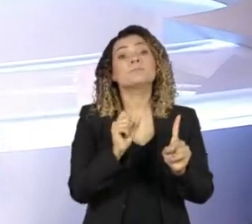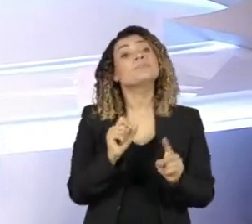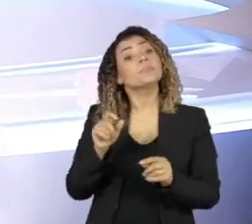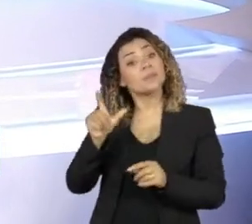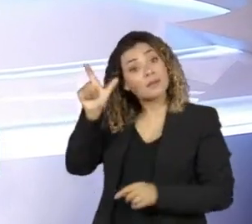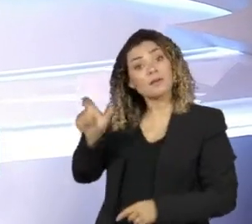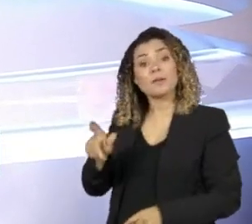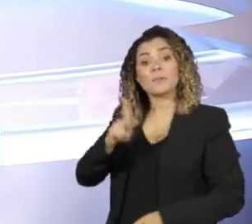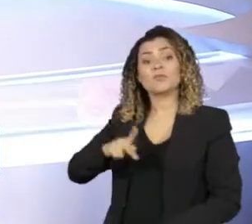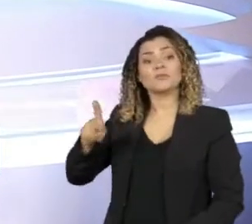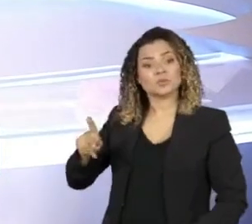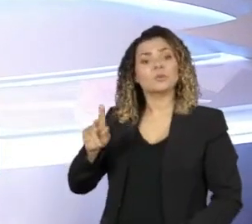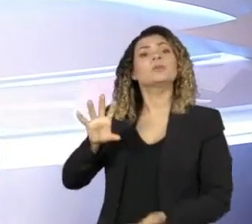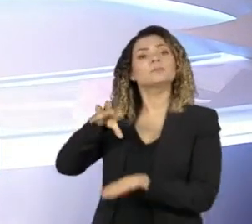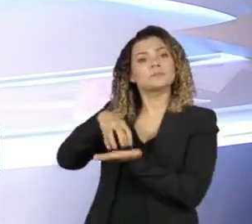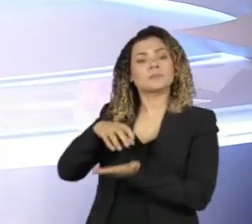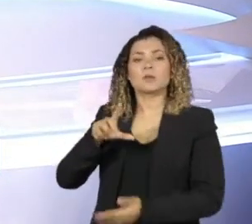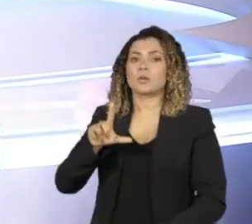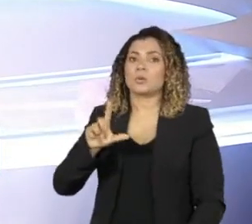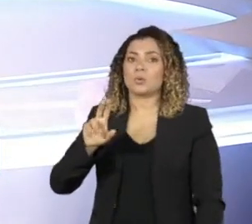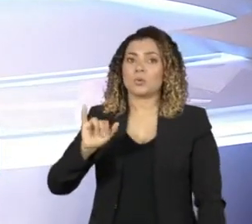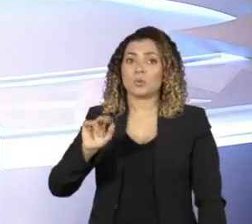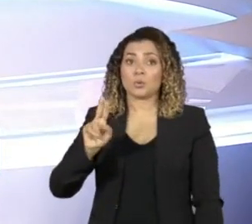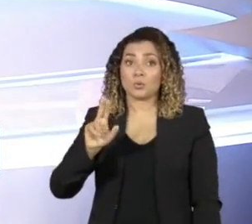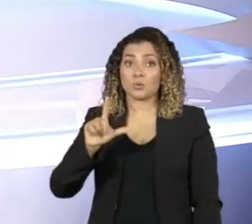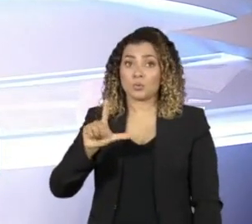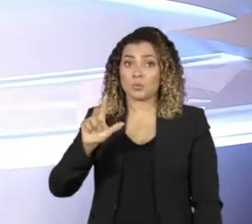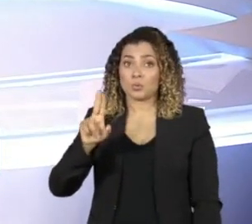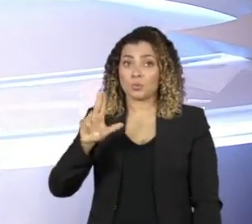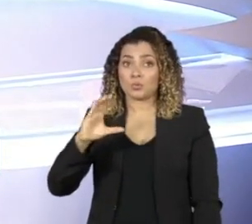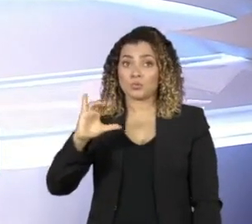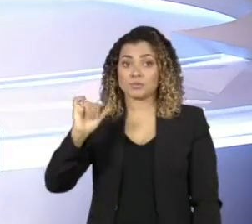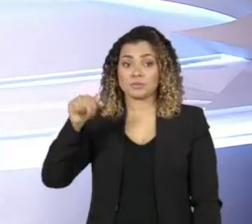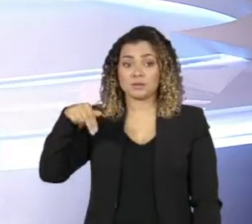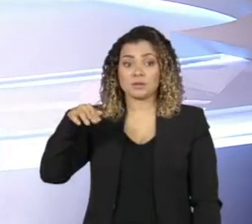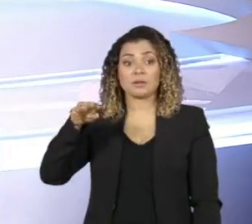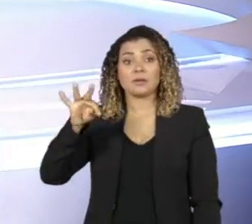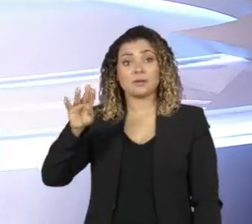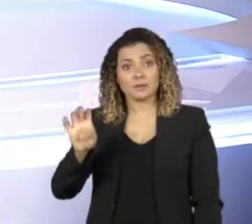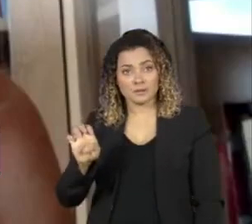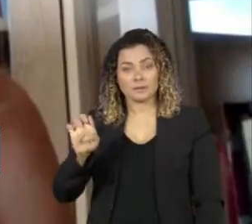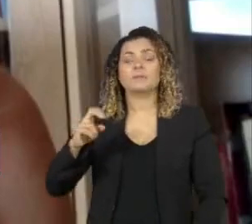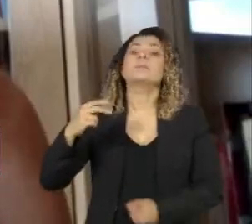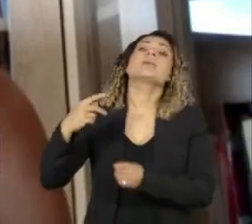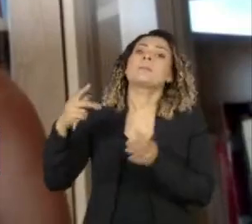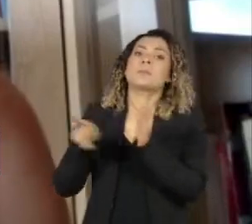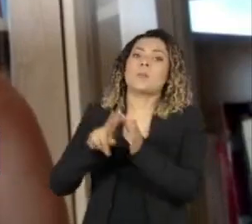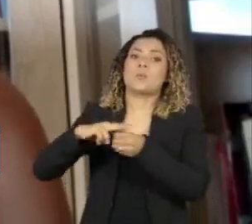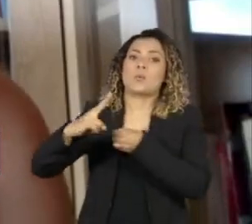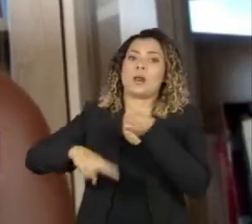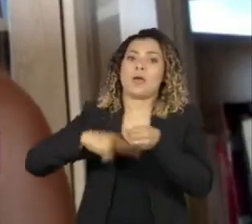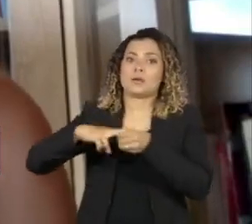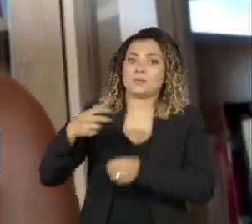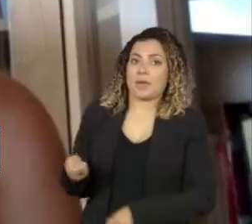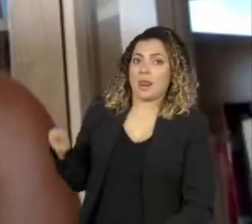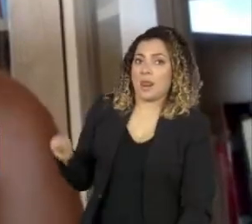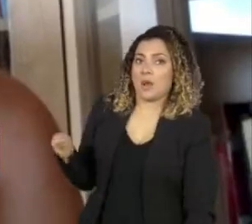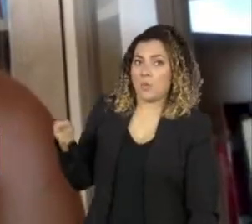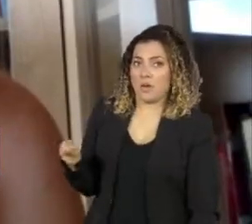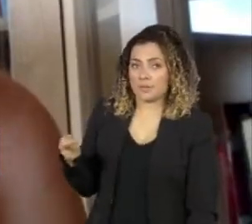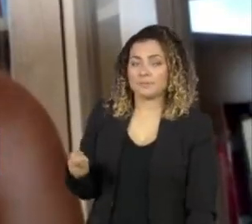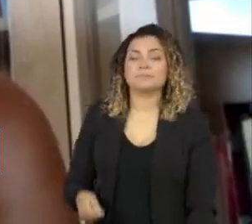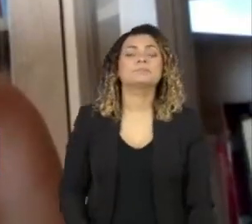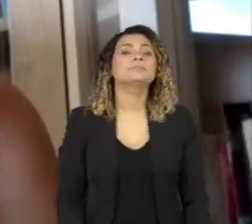Tonheta, professora do Departamento de Psicologia da Educação da Unesp de Araraquara. Bullying é um tipo específico